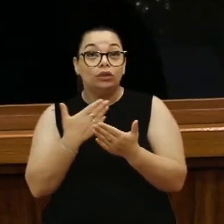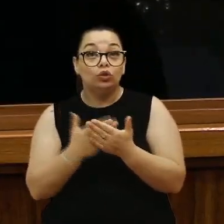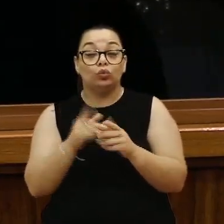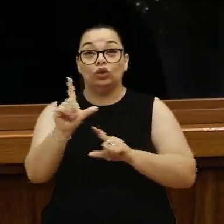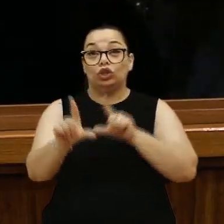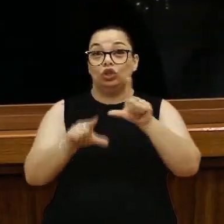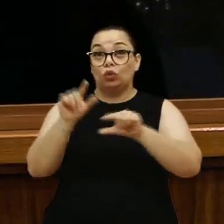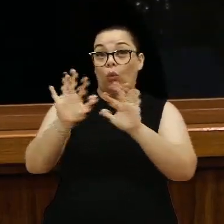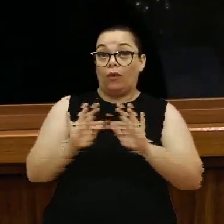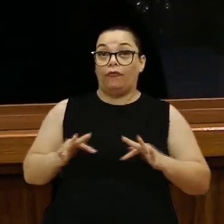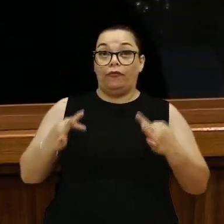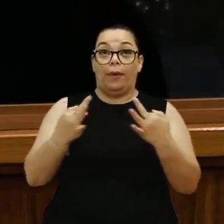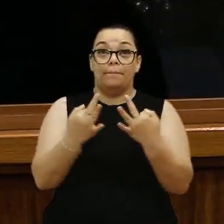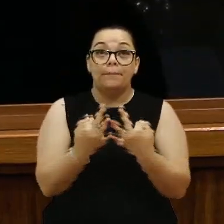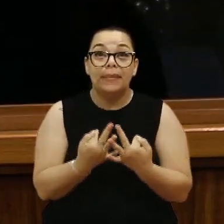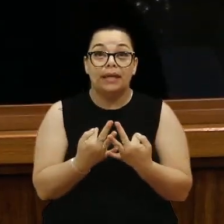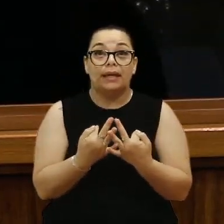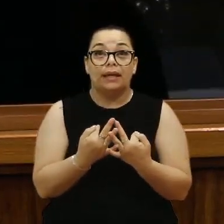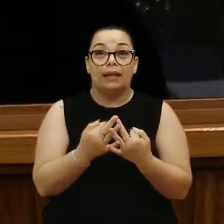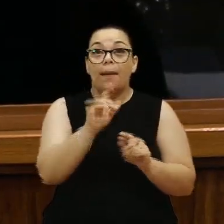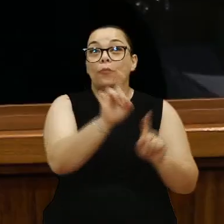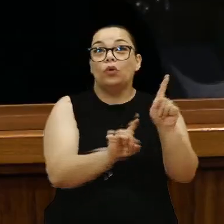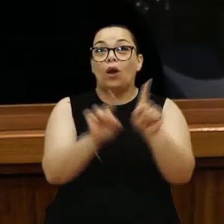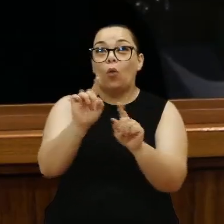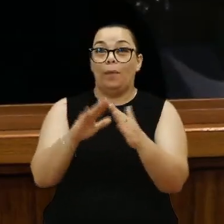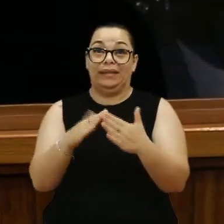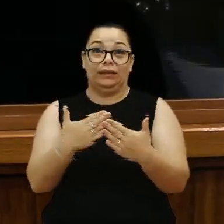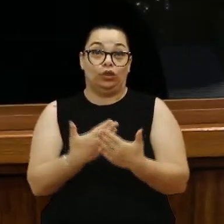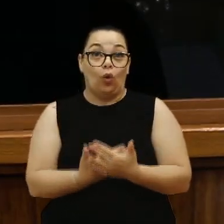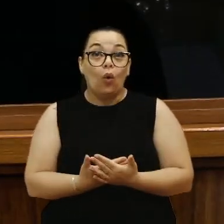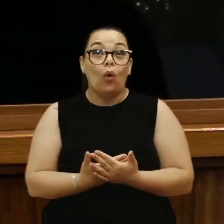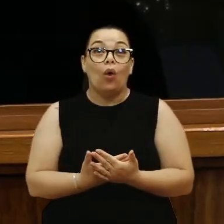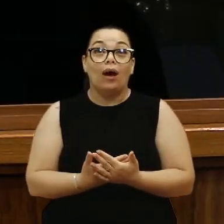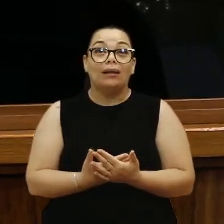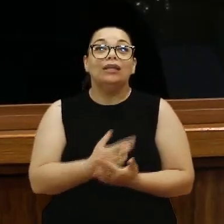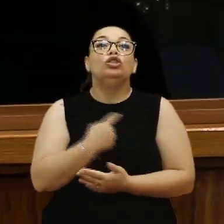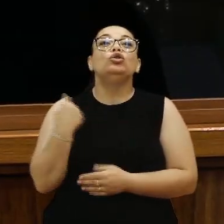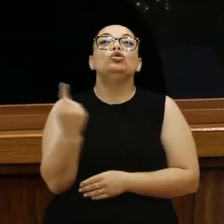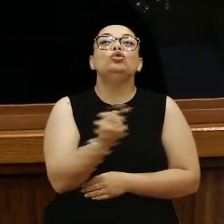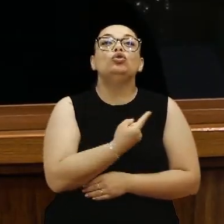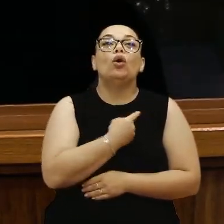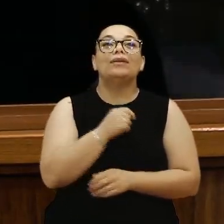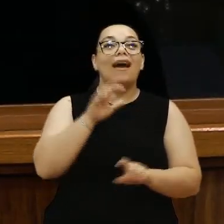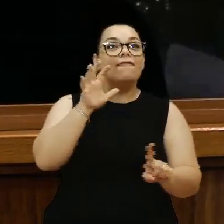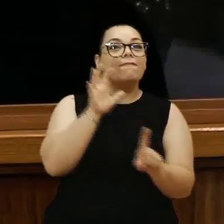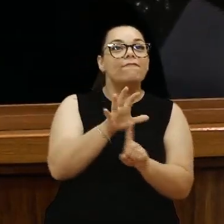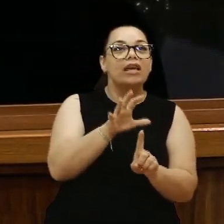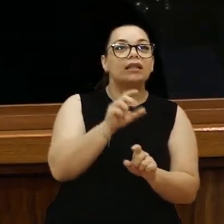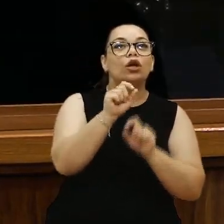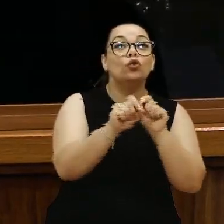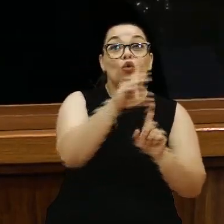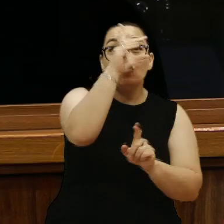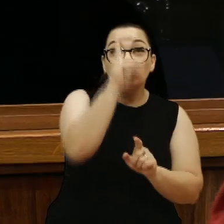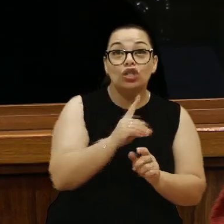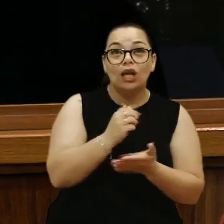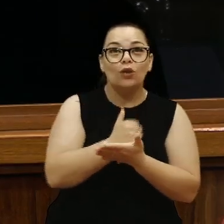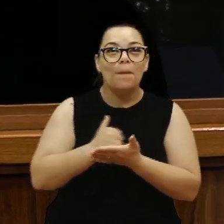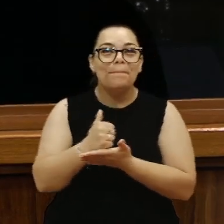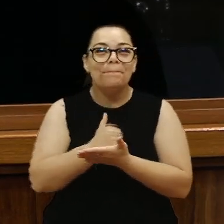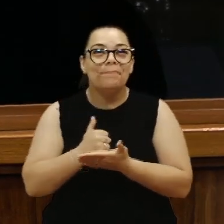escolha da família por algumas escolas, a gente está afetando um direito